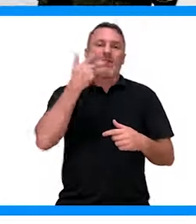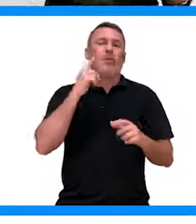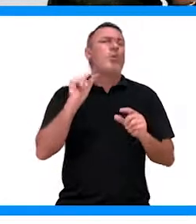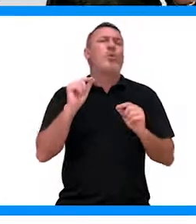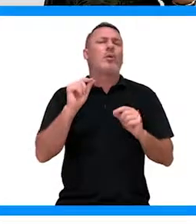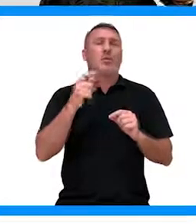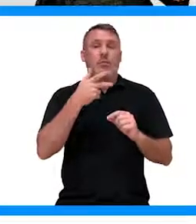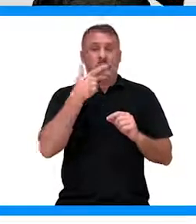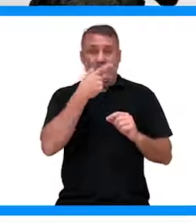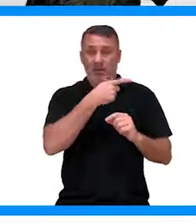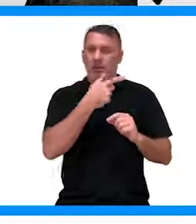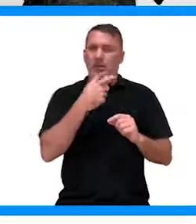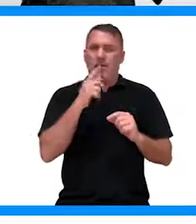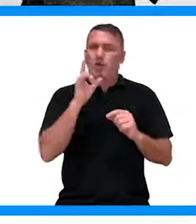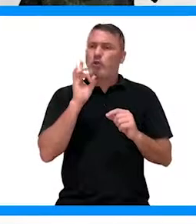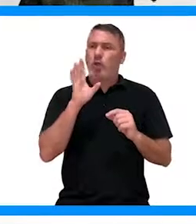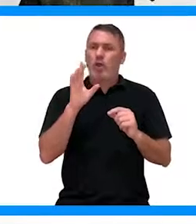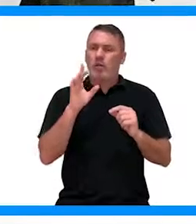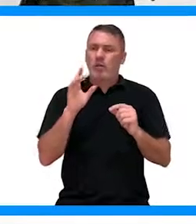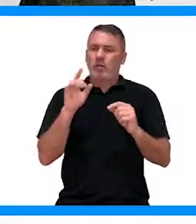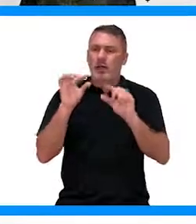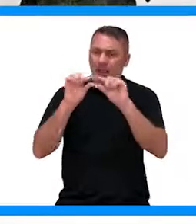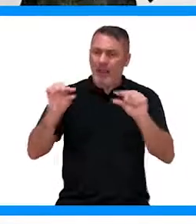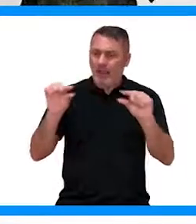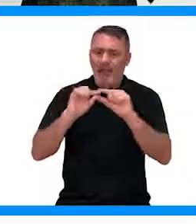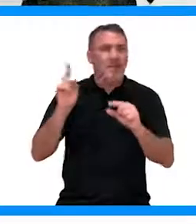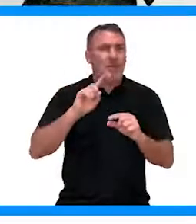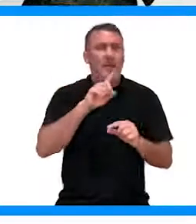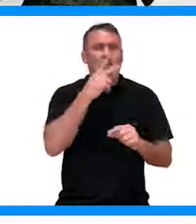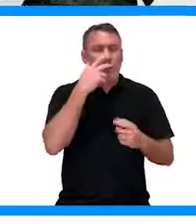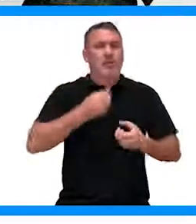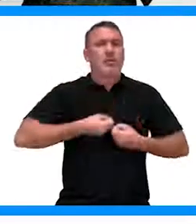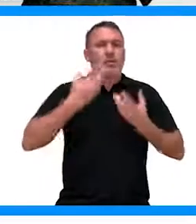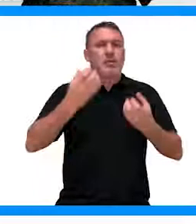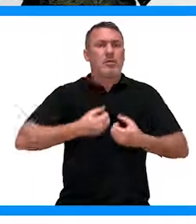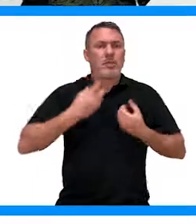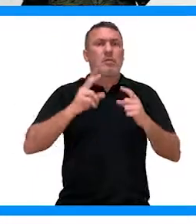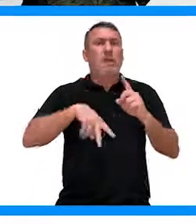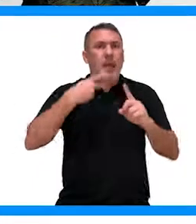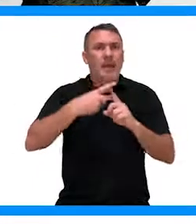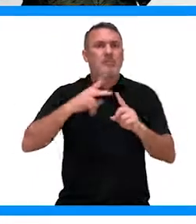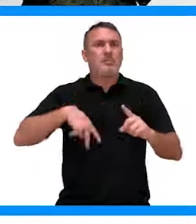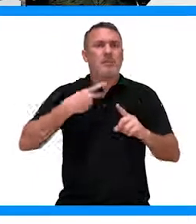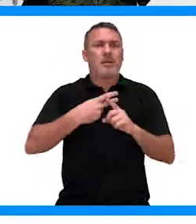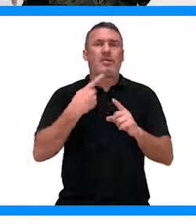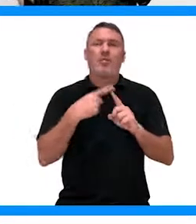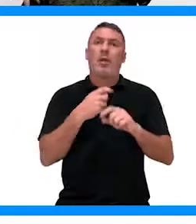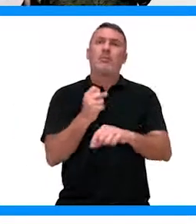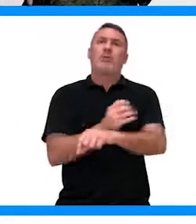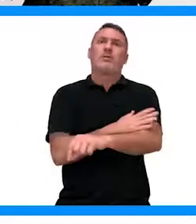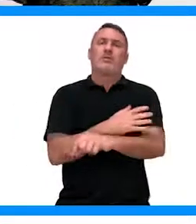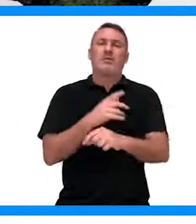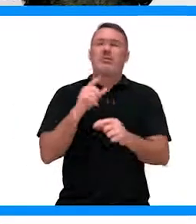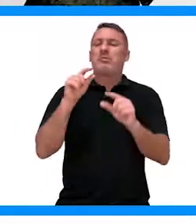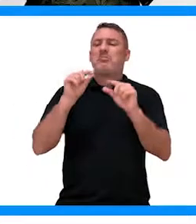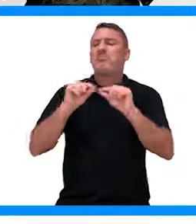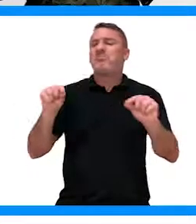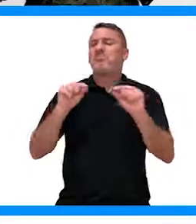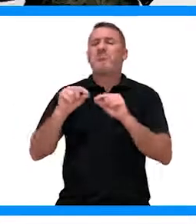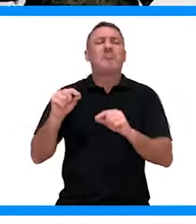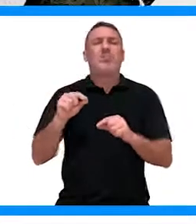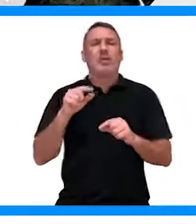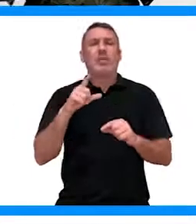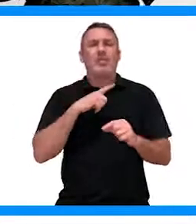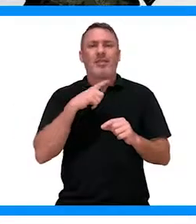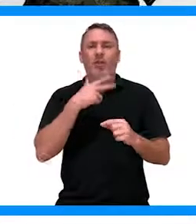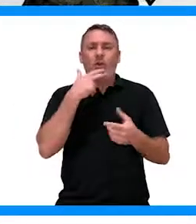seja, a mensagem vai muito mais além do que está nas linhas. Ela está nas entrelinhas, né? Porque a emoção,